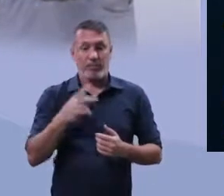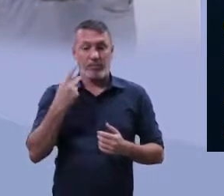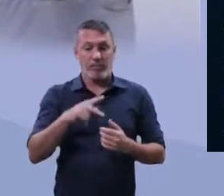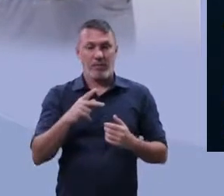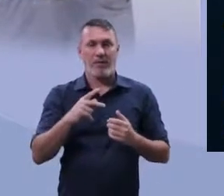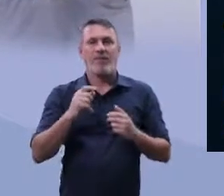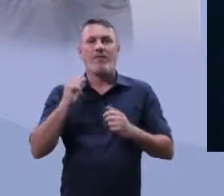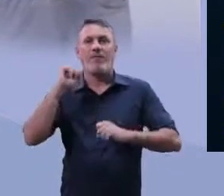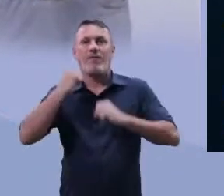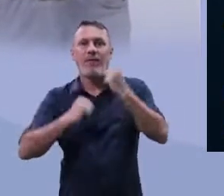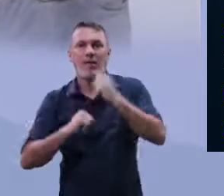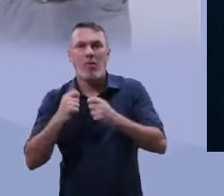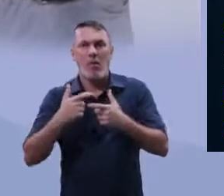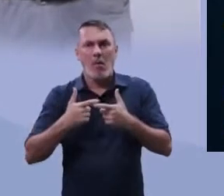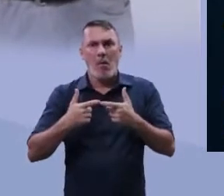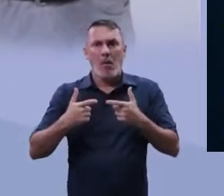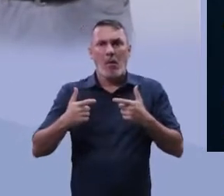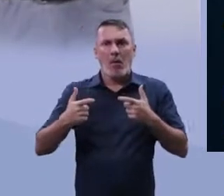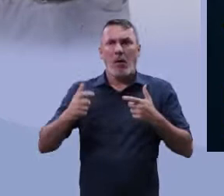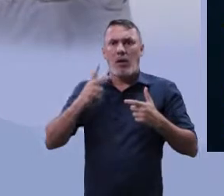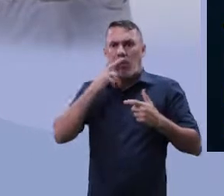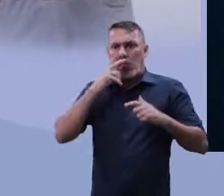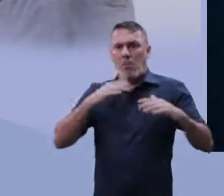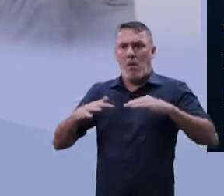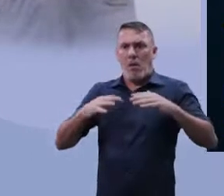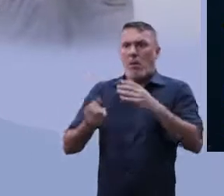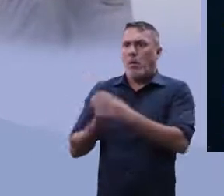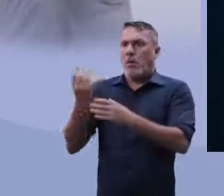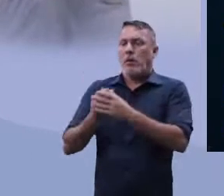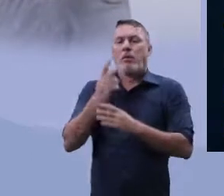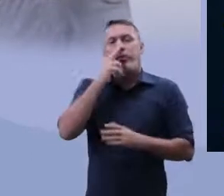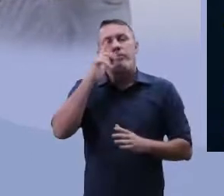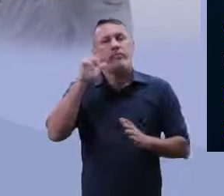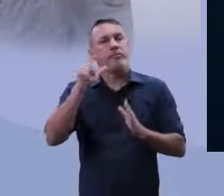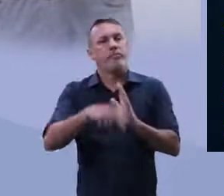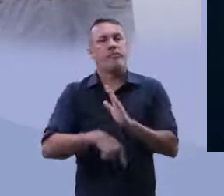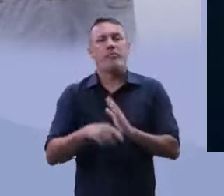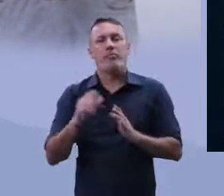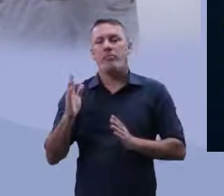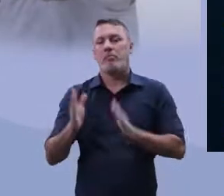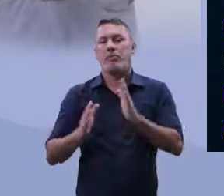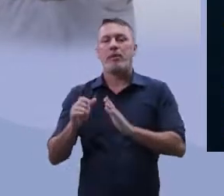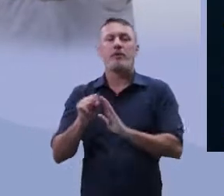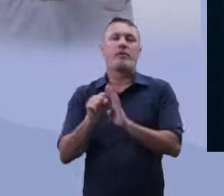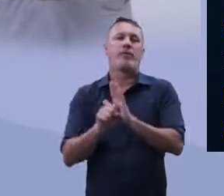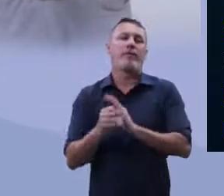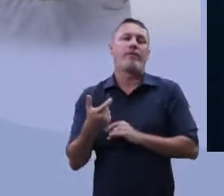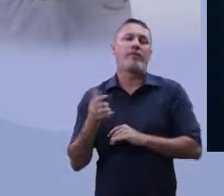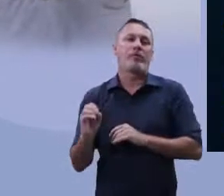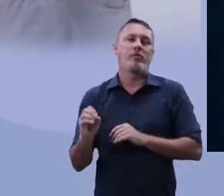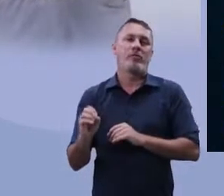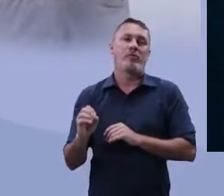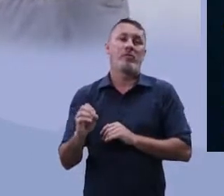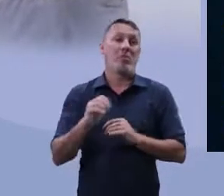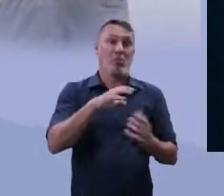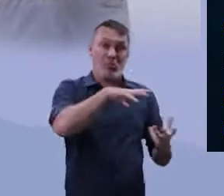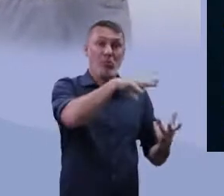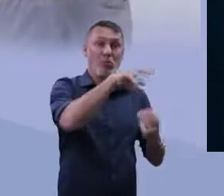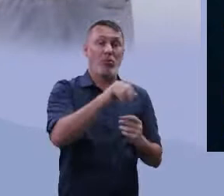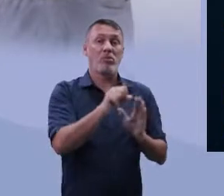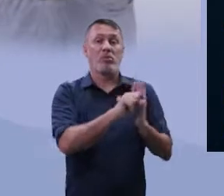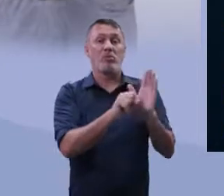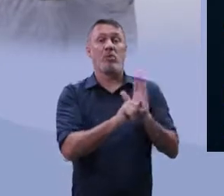a nossa Revolução Industrial, ela foi muito tardia, ela foi de meados do século XX. Né? Nós